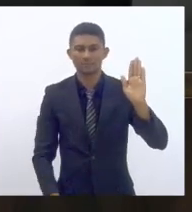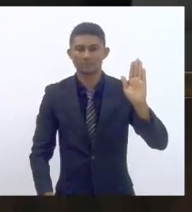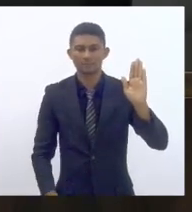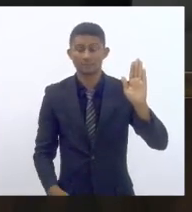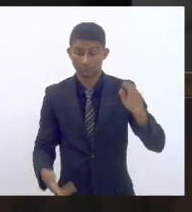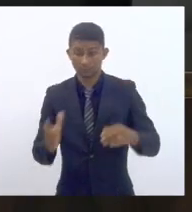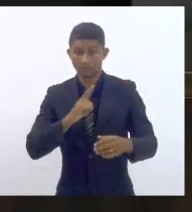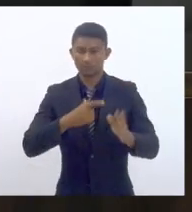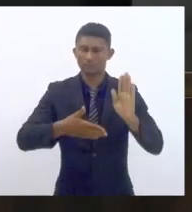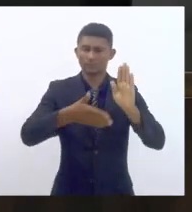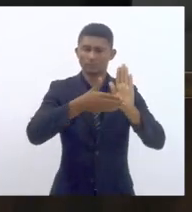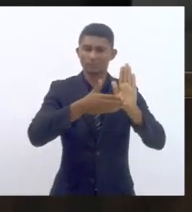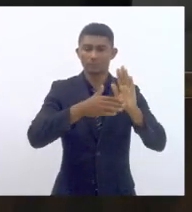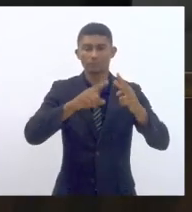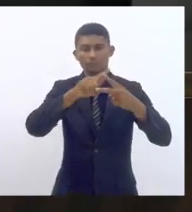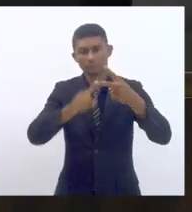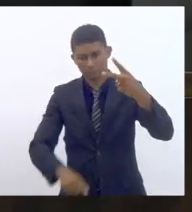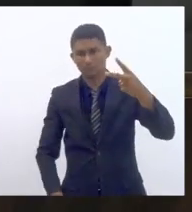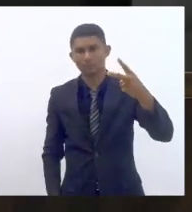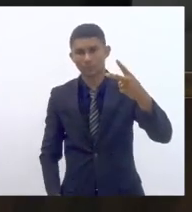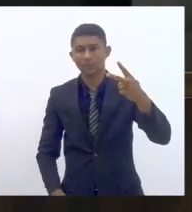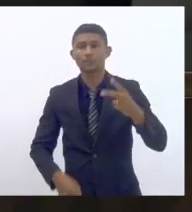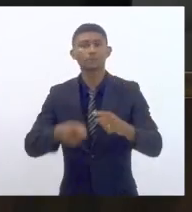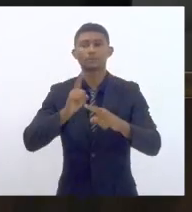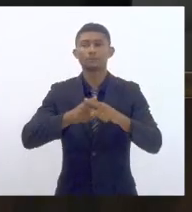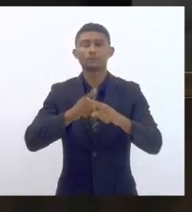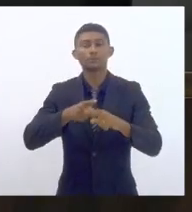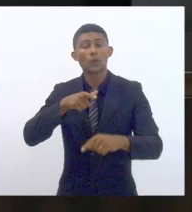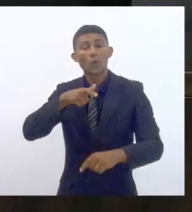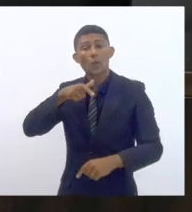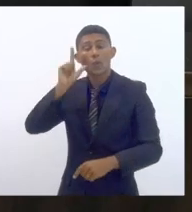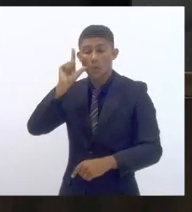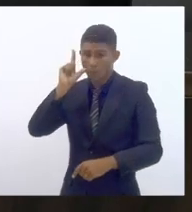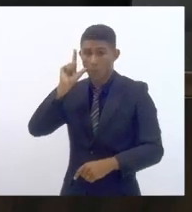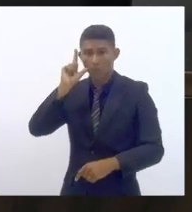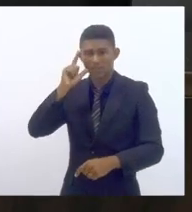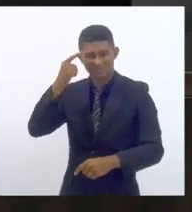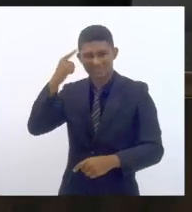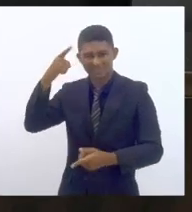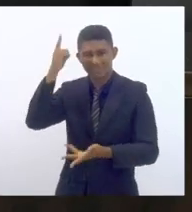Temos duas pautas, porque o que não acordou ontem nós estamos trazendo aqui.